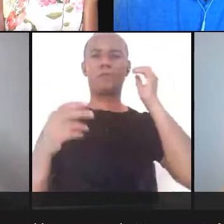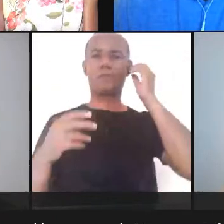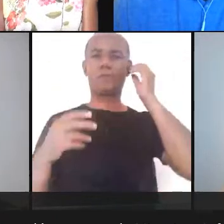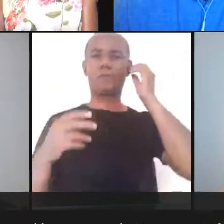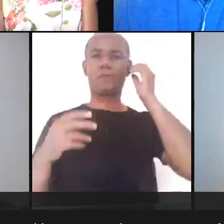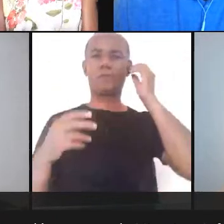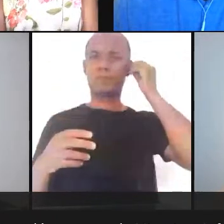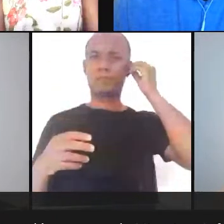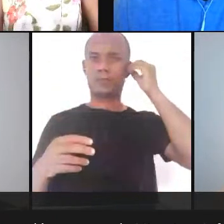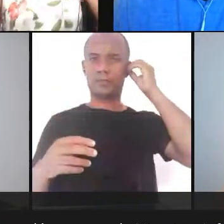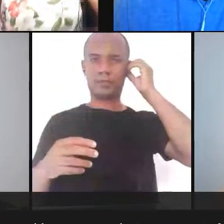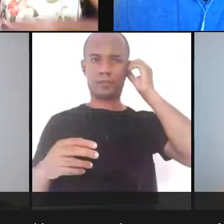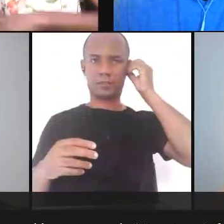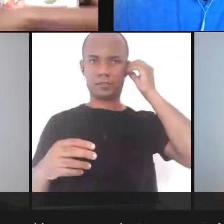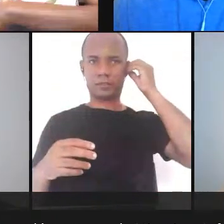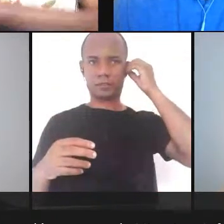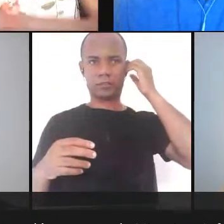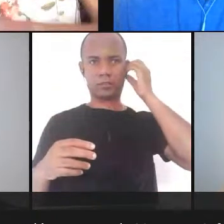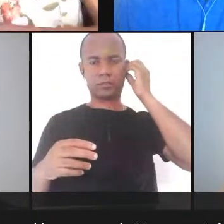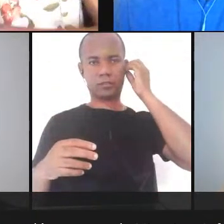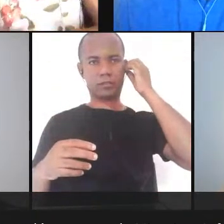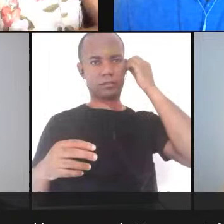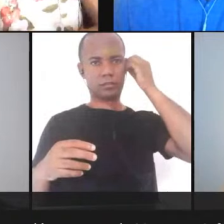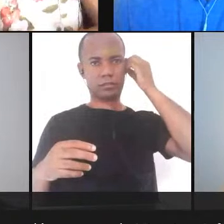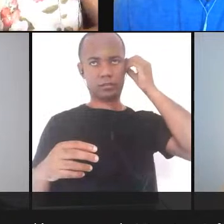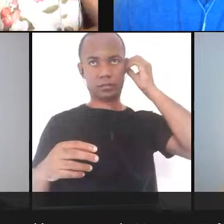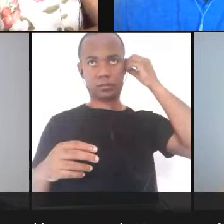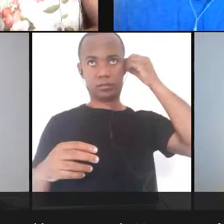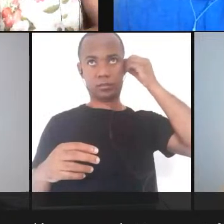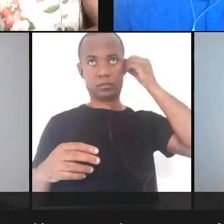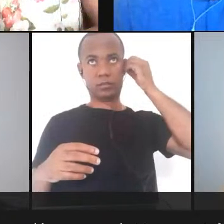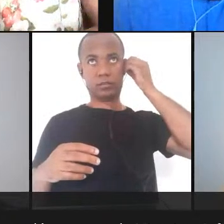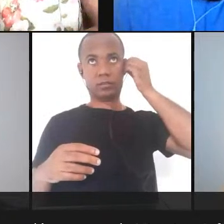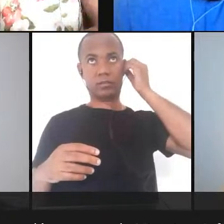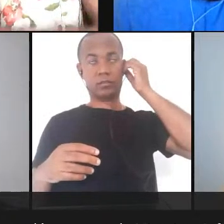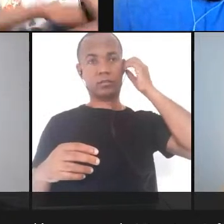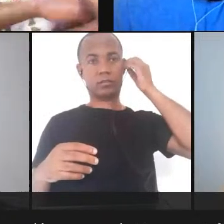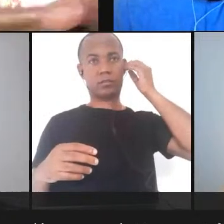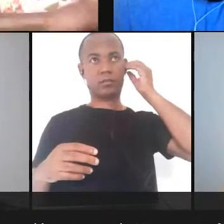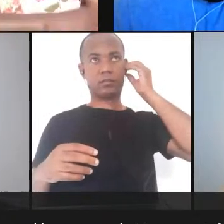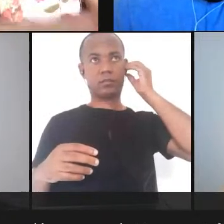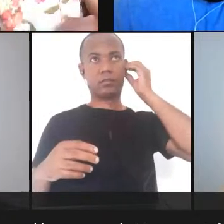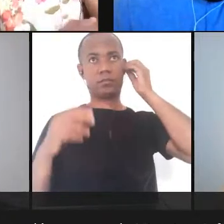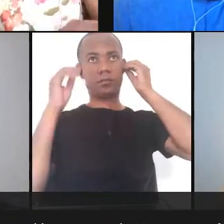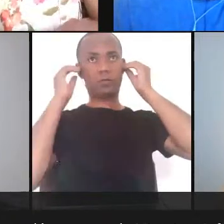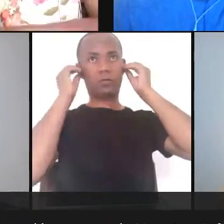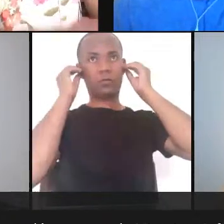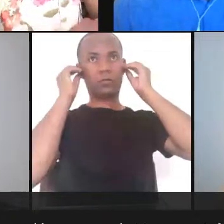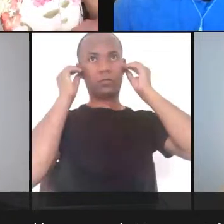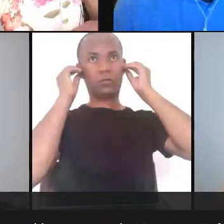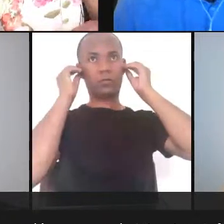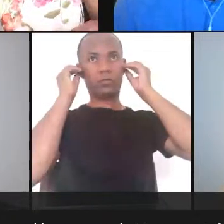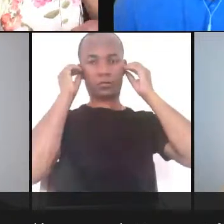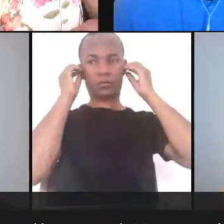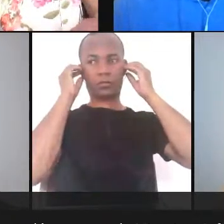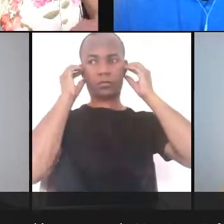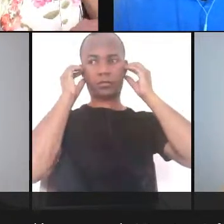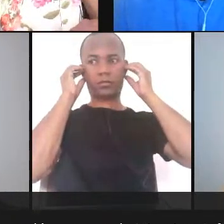Portanto, no sentido de escrever alguma coisa também, quer dizer, nós escritores também temos essa tendência de